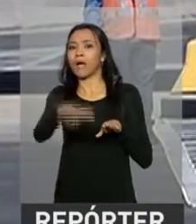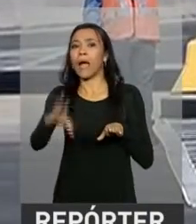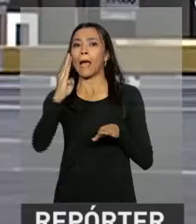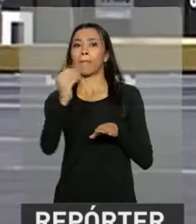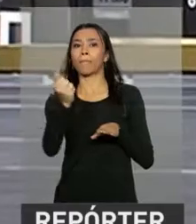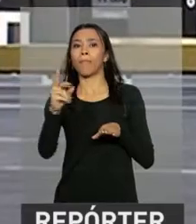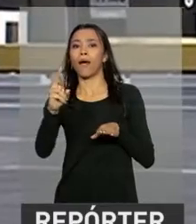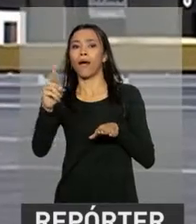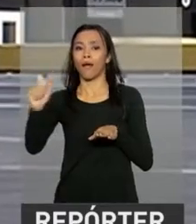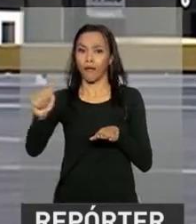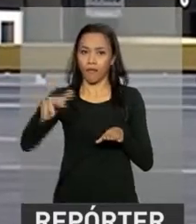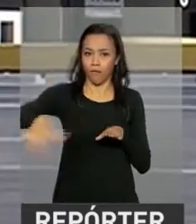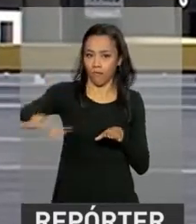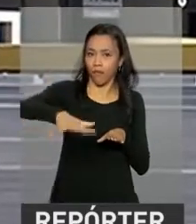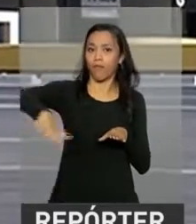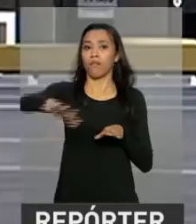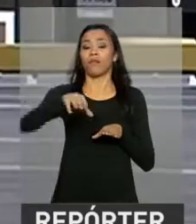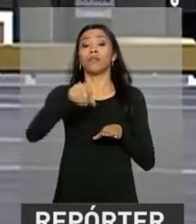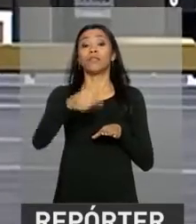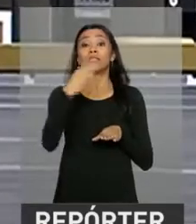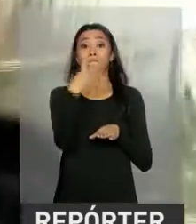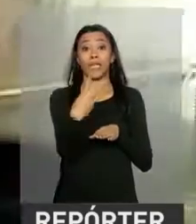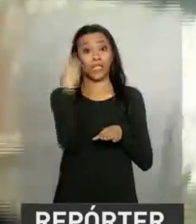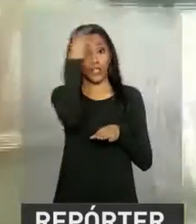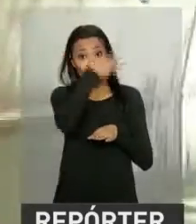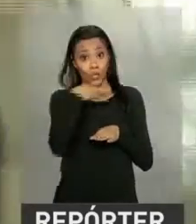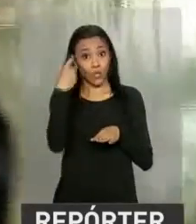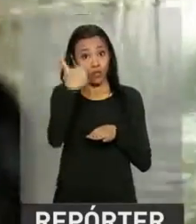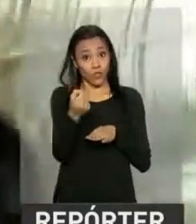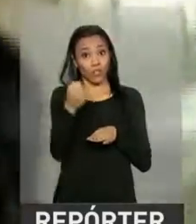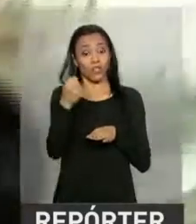tempo médio da viagem de 3 horas e 20 minutos